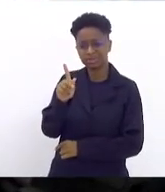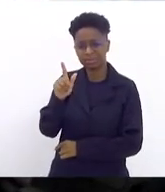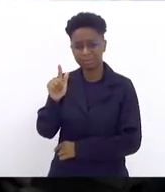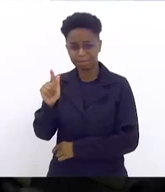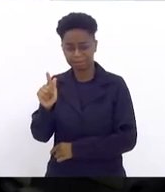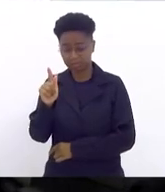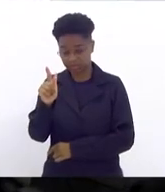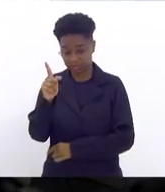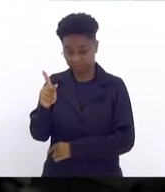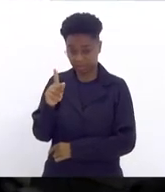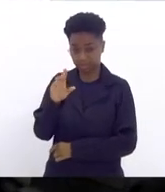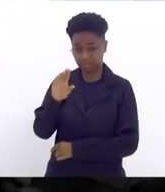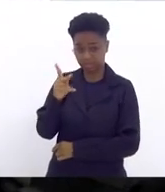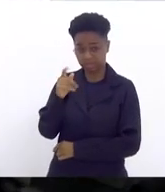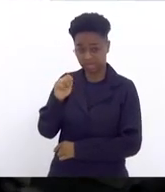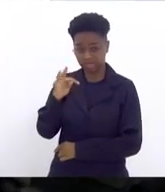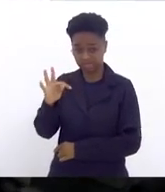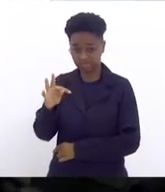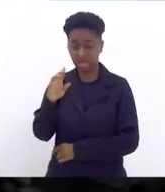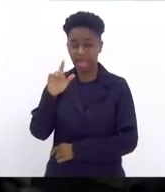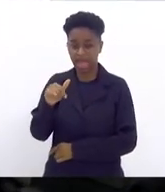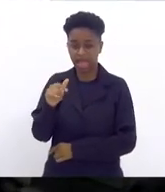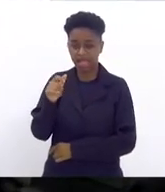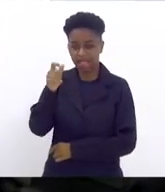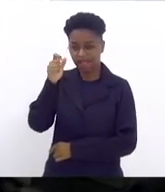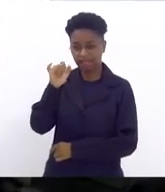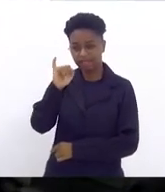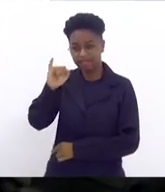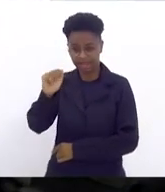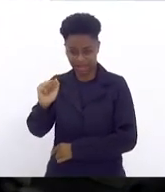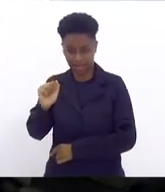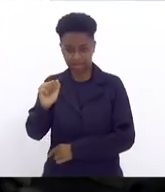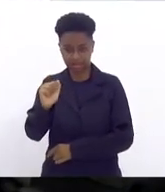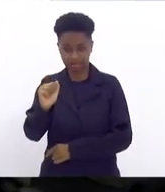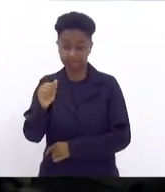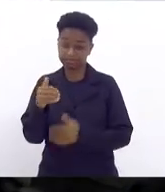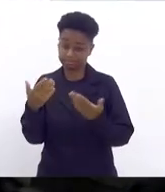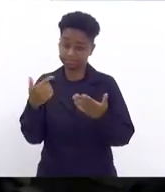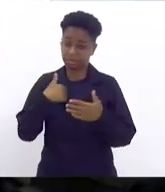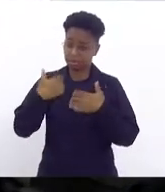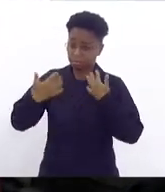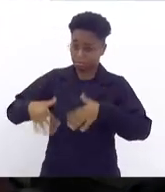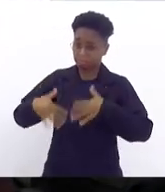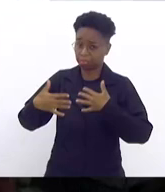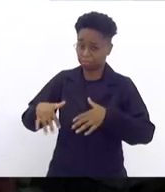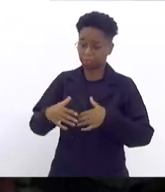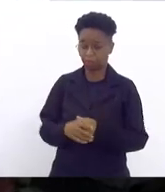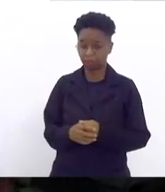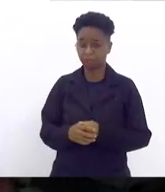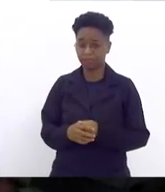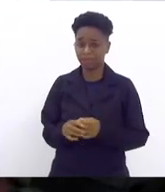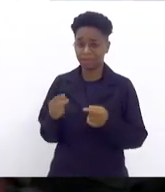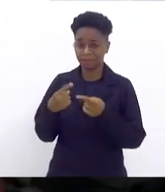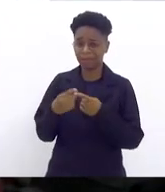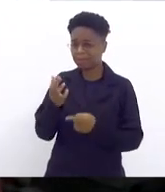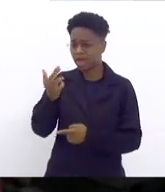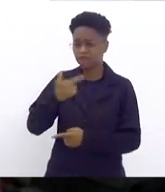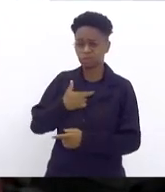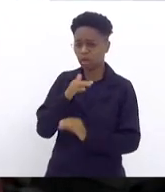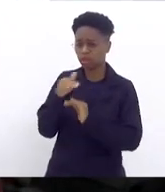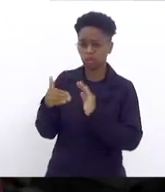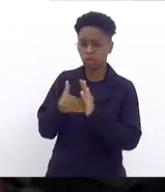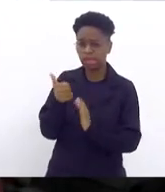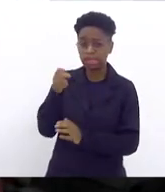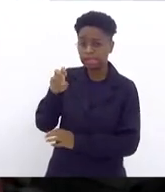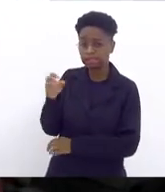eu, com inteligência artificial, e excelência é moderna. Fico deslumbrado, porque me responde tudo em